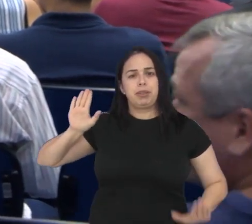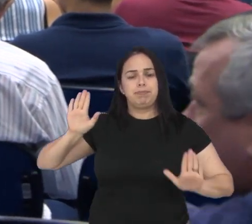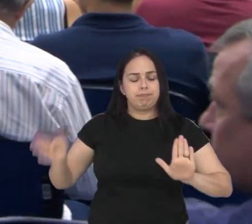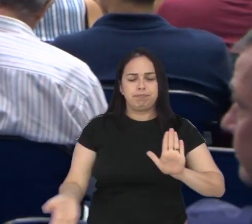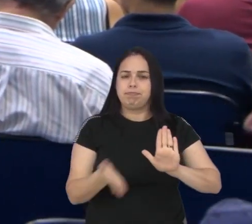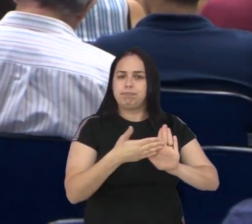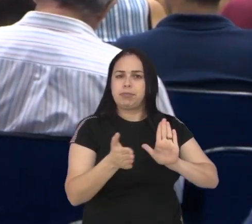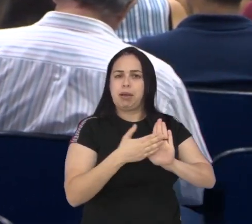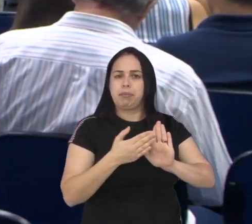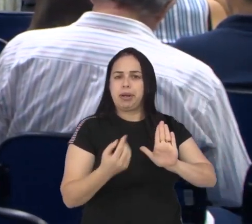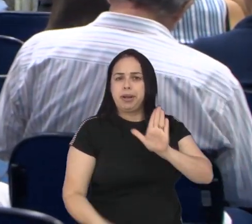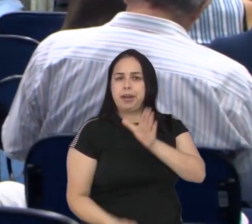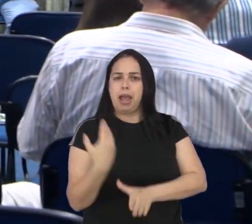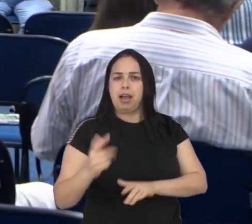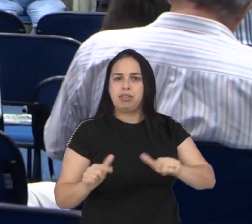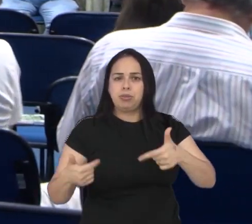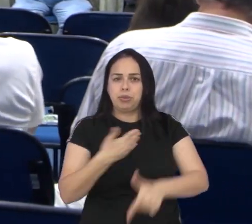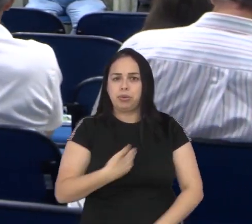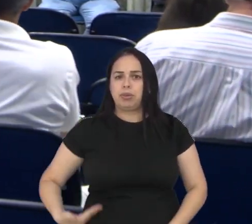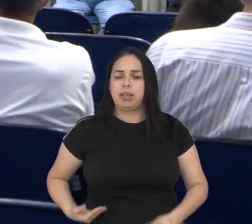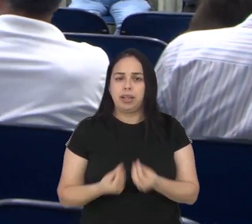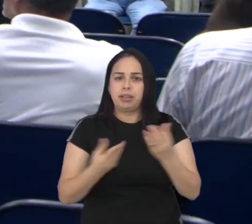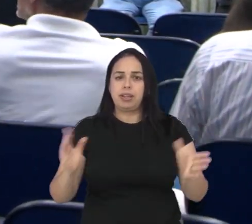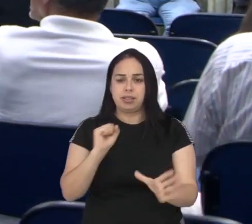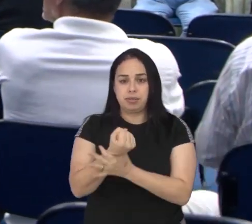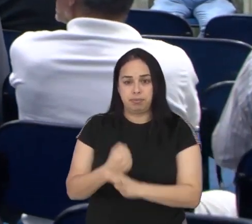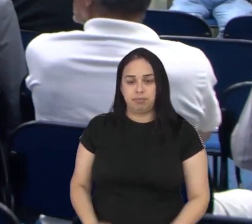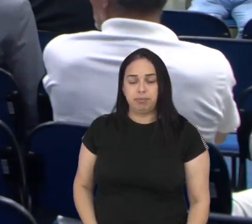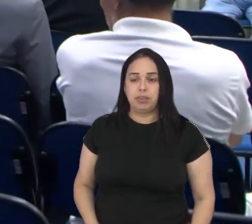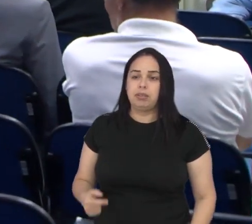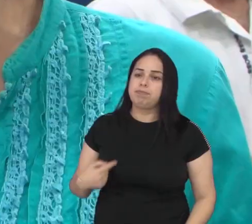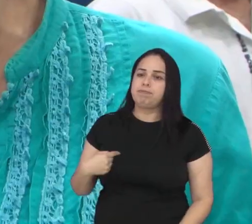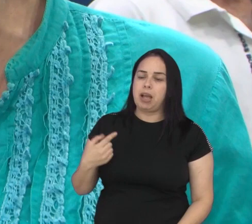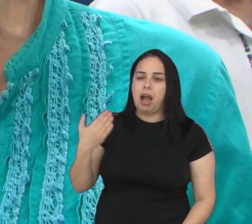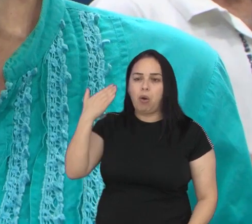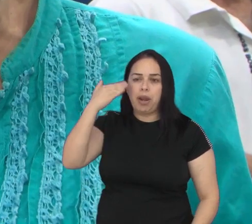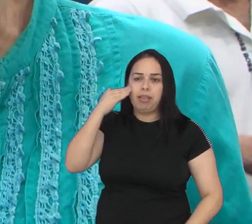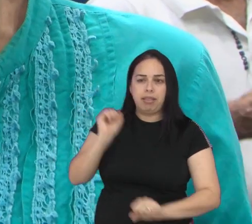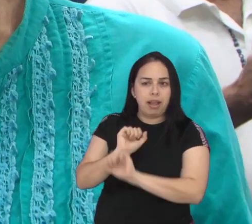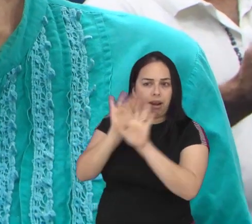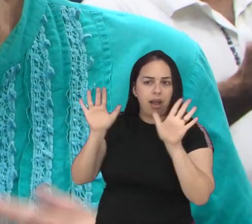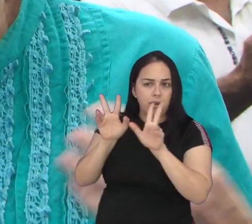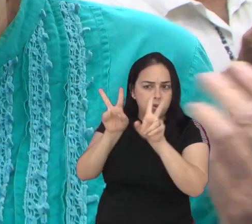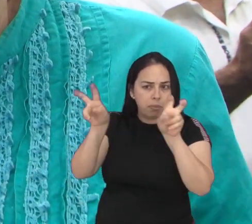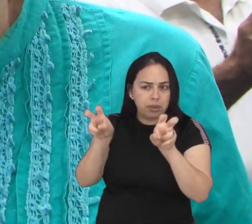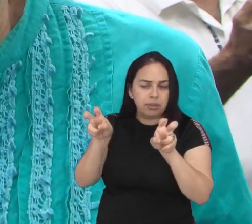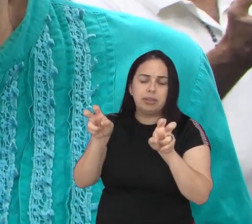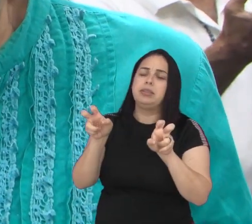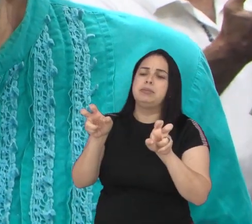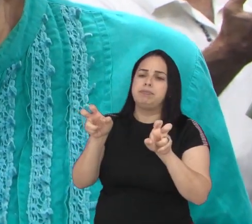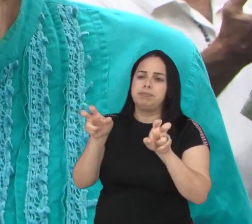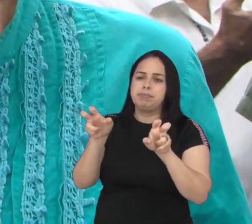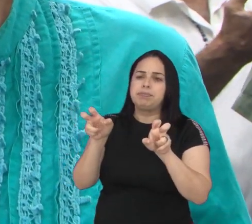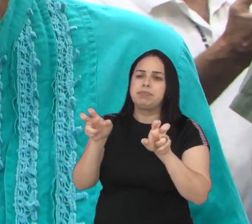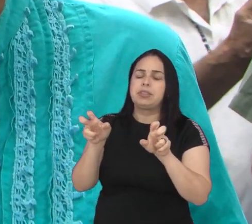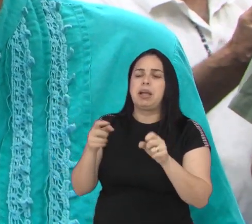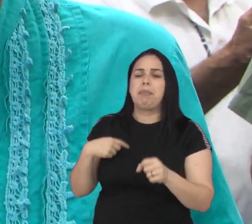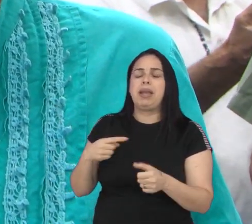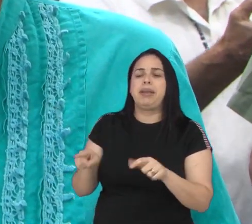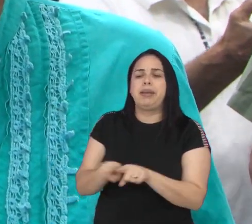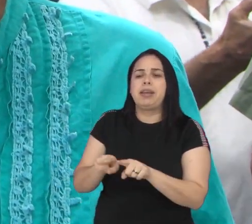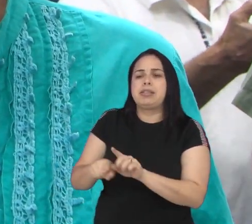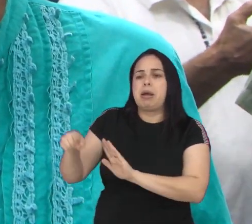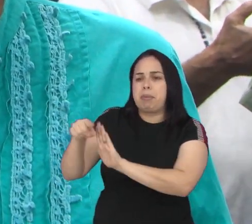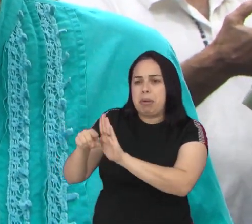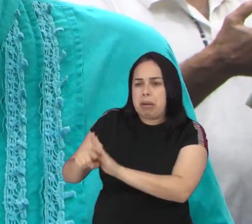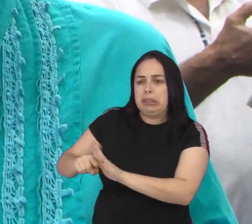se comprometeram a pensar em políticas públicas que favoreçam a segurança. Houve uma expansão do assunto, foi para